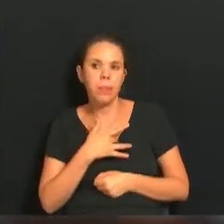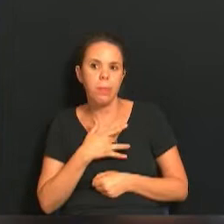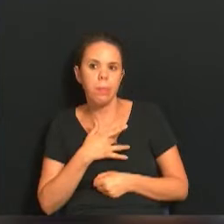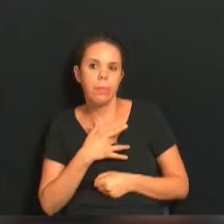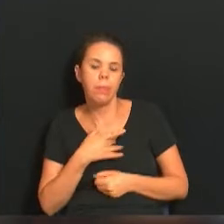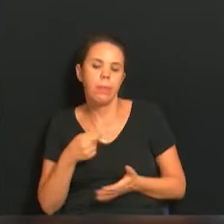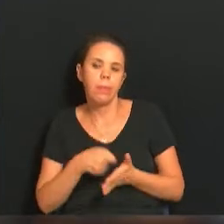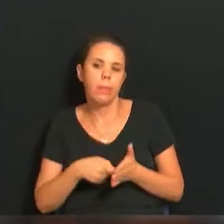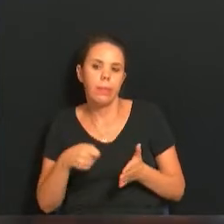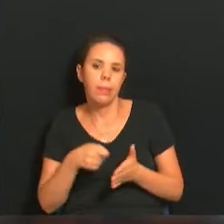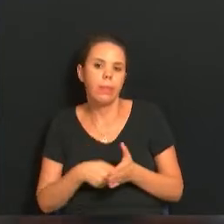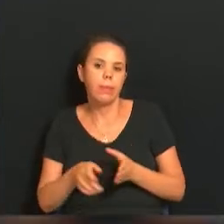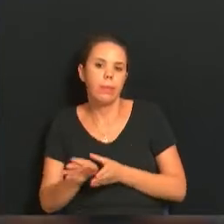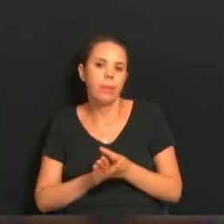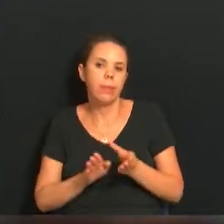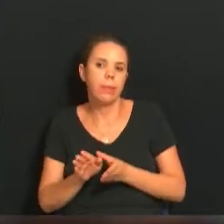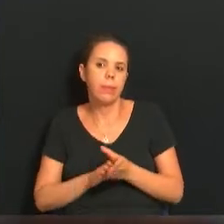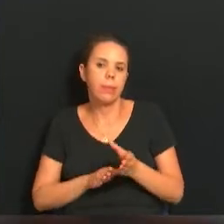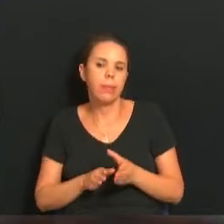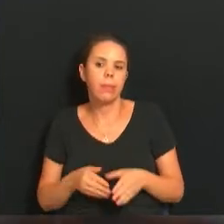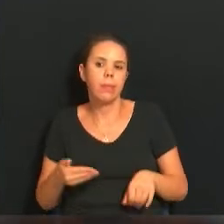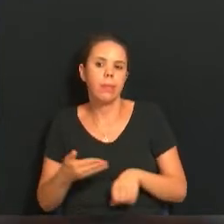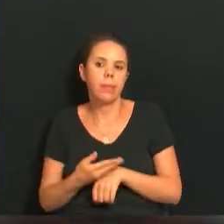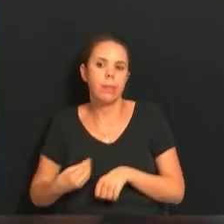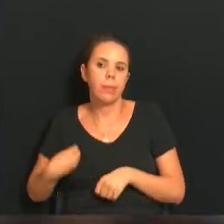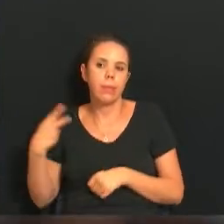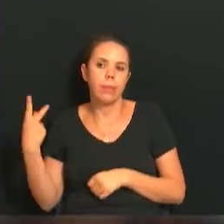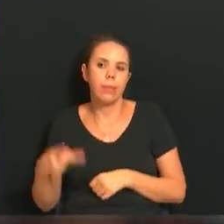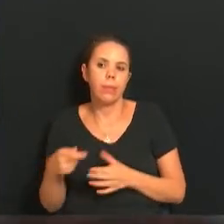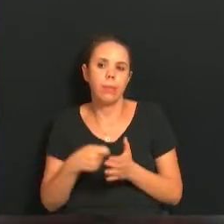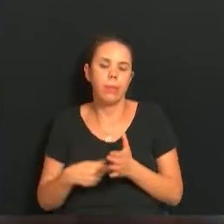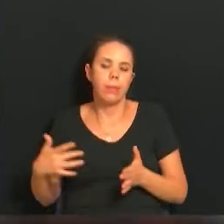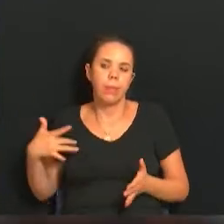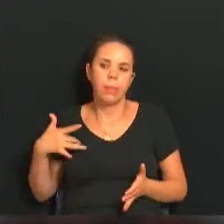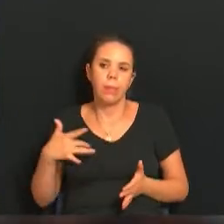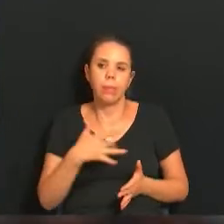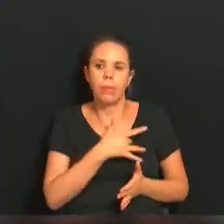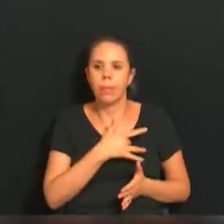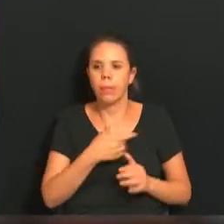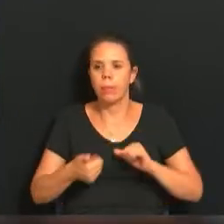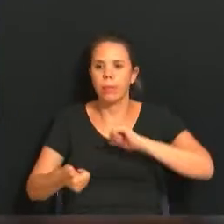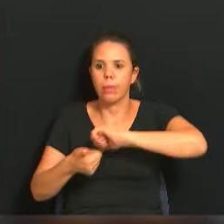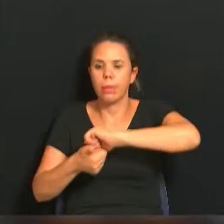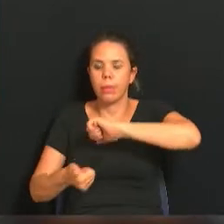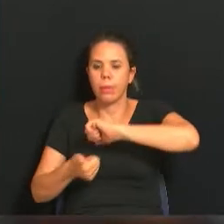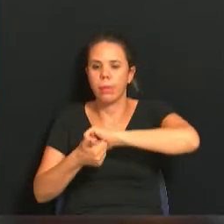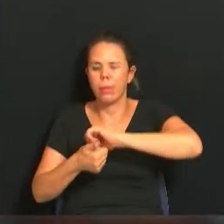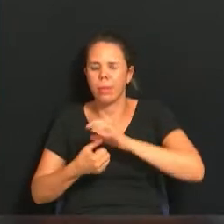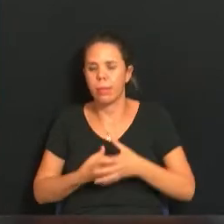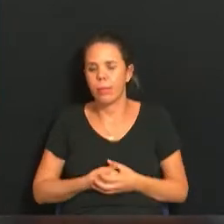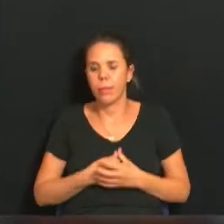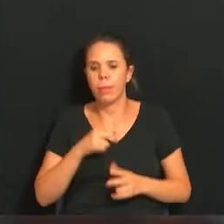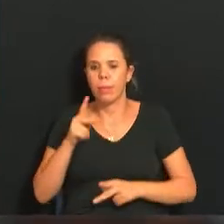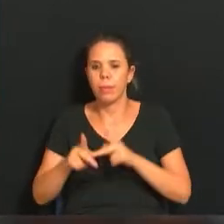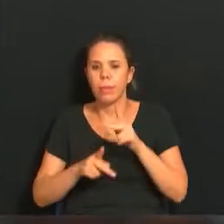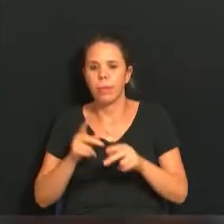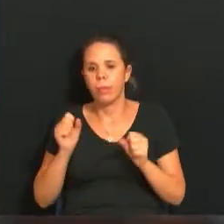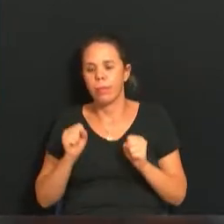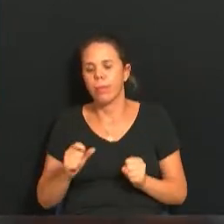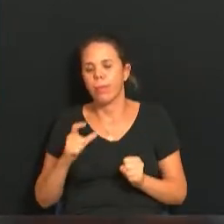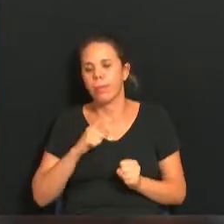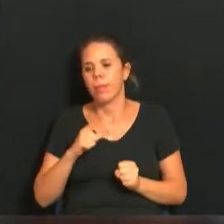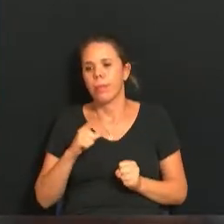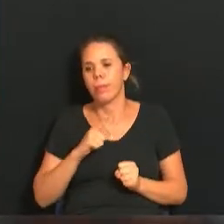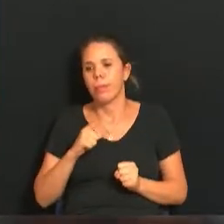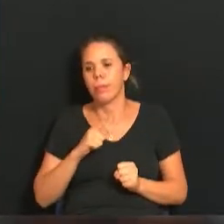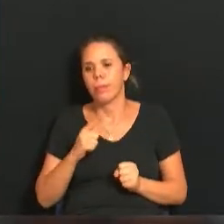dedicado aí os conselheiros parte da sua vida na luta pela saúde pública, de qualidade, e que a população possa ter um